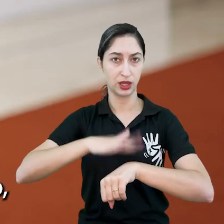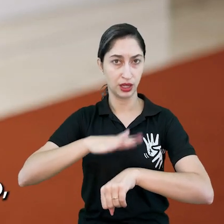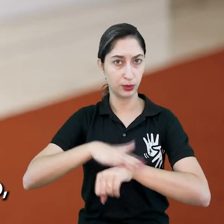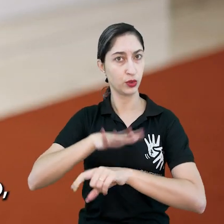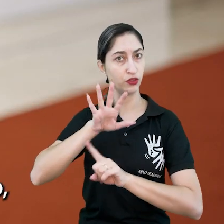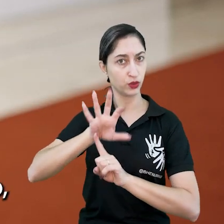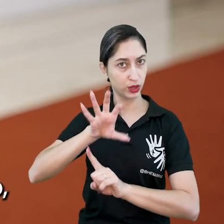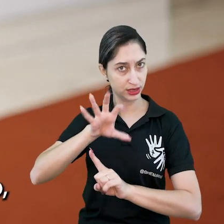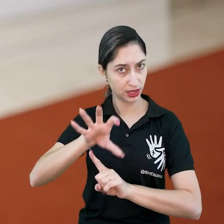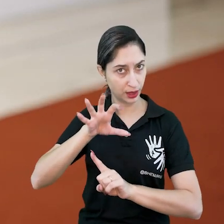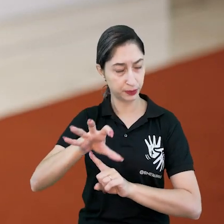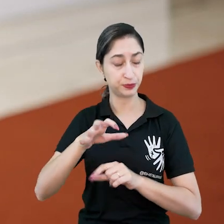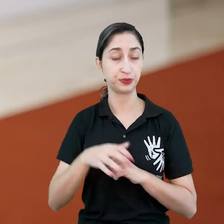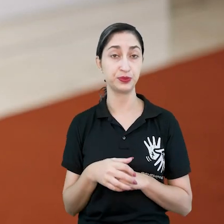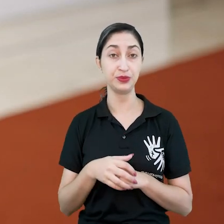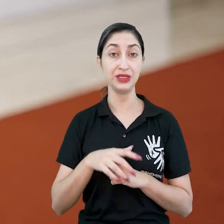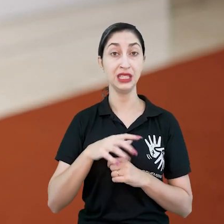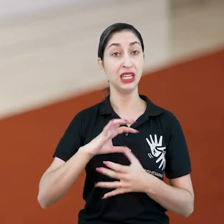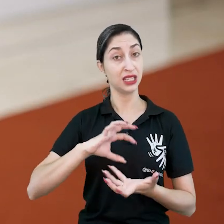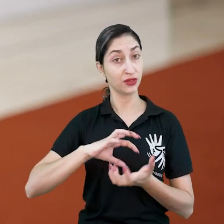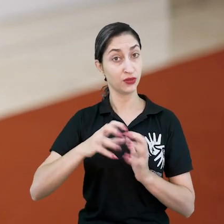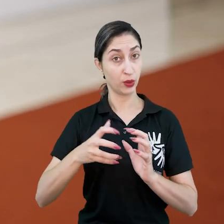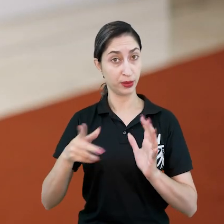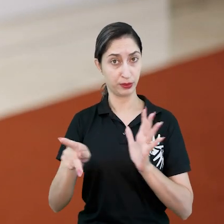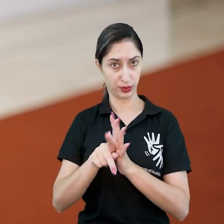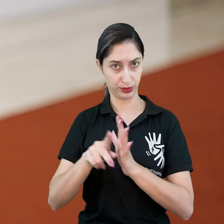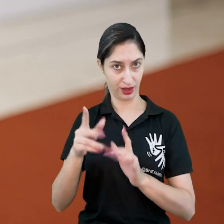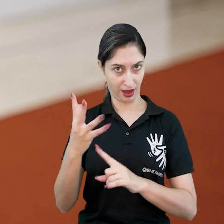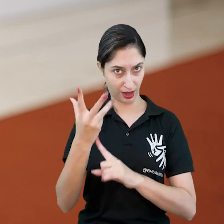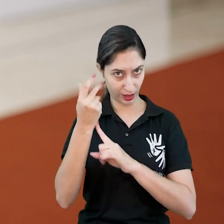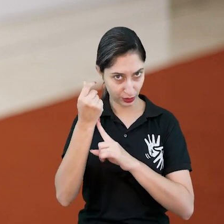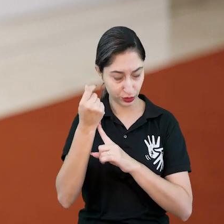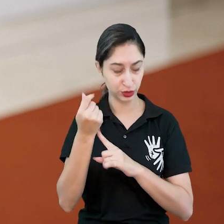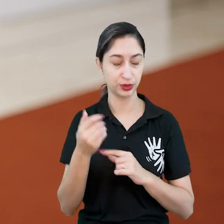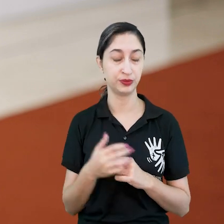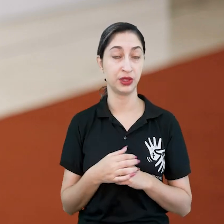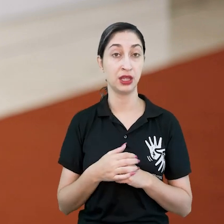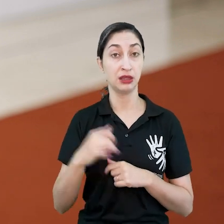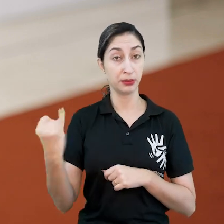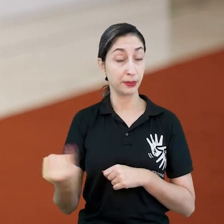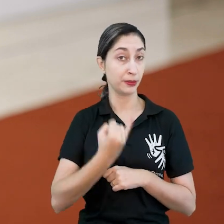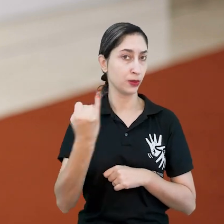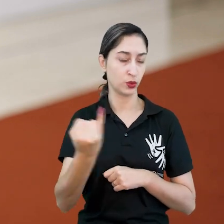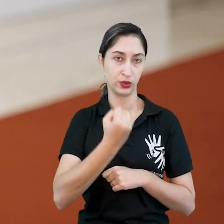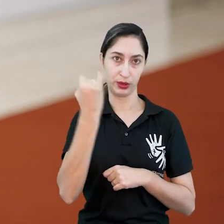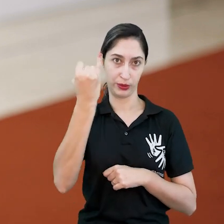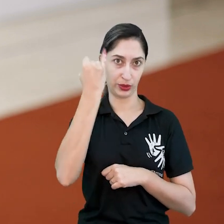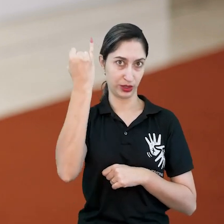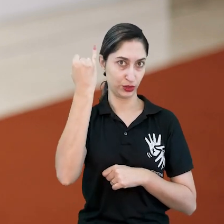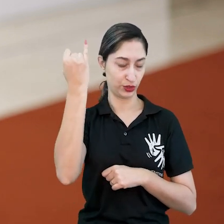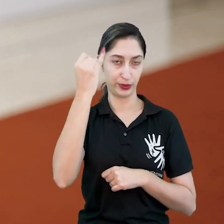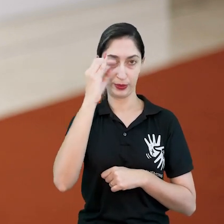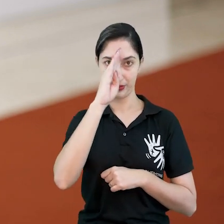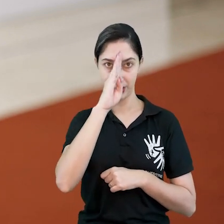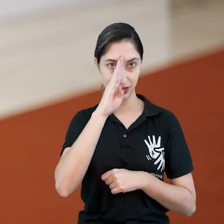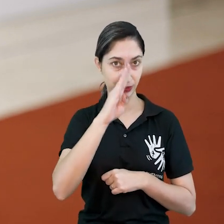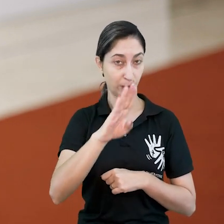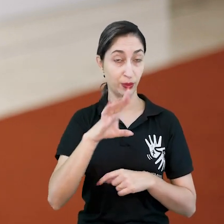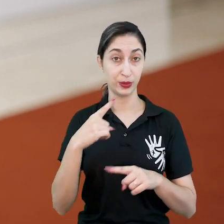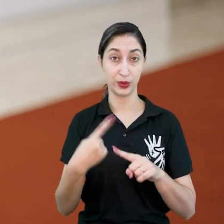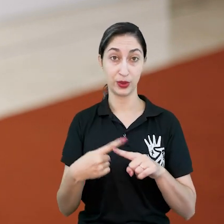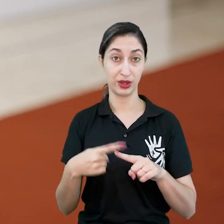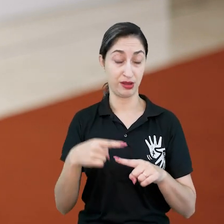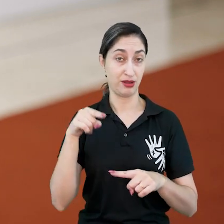do tempo. E o restauro da obra, ele tem uma importância